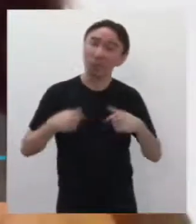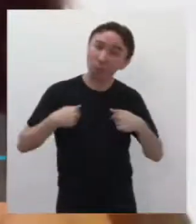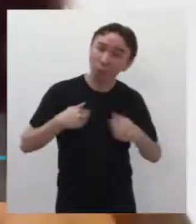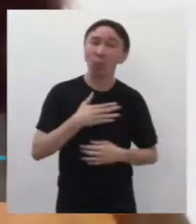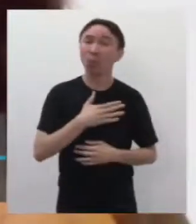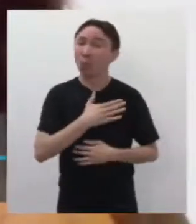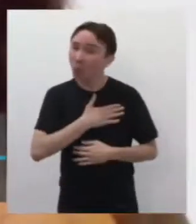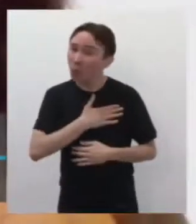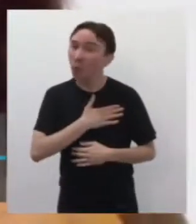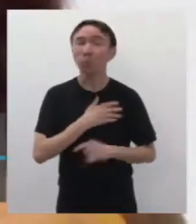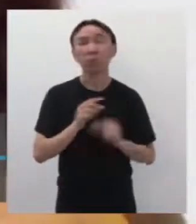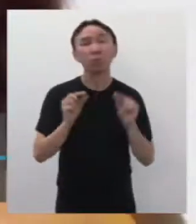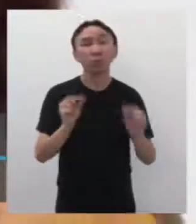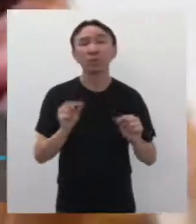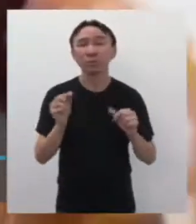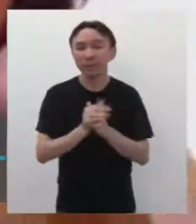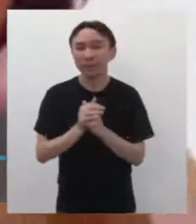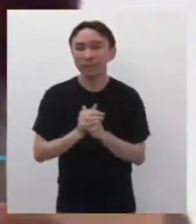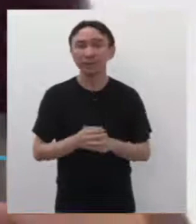muito.